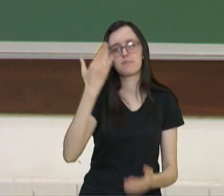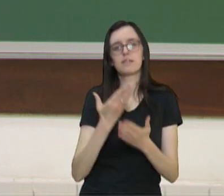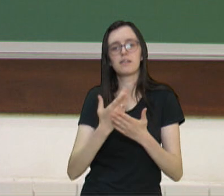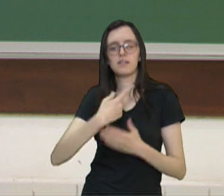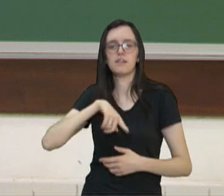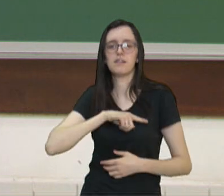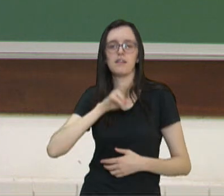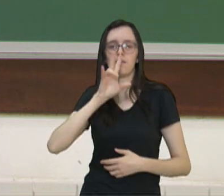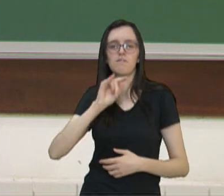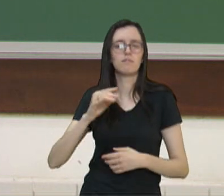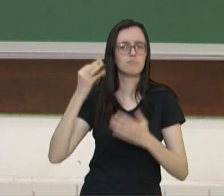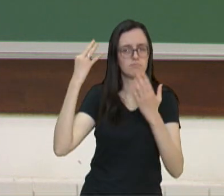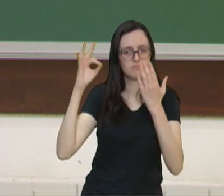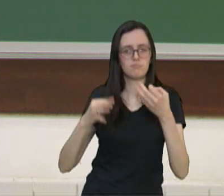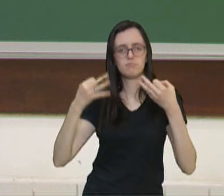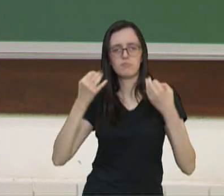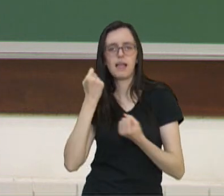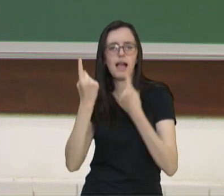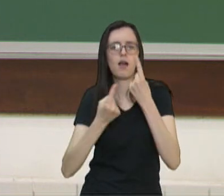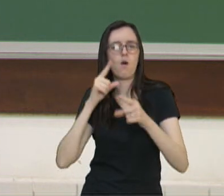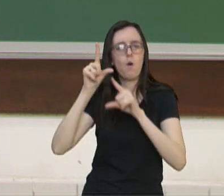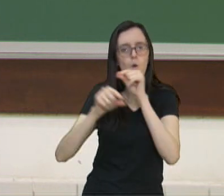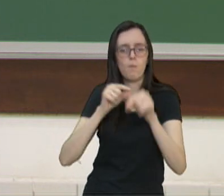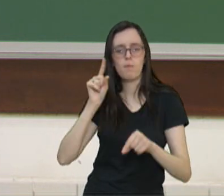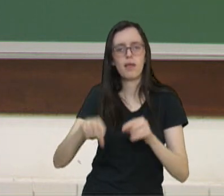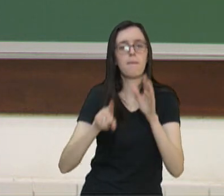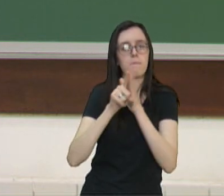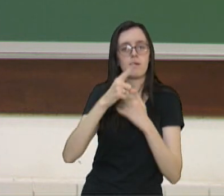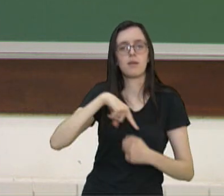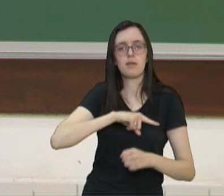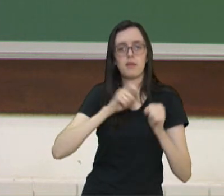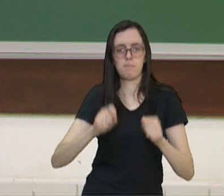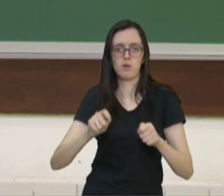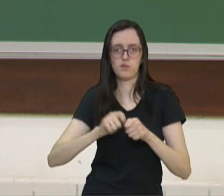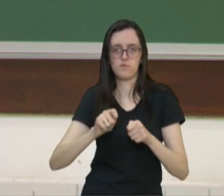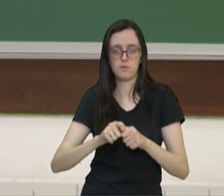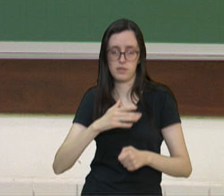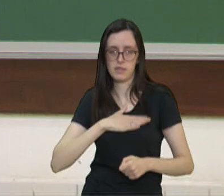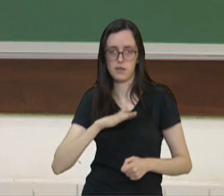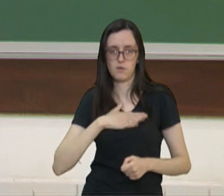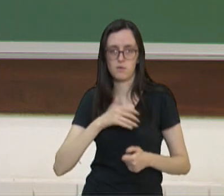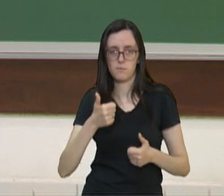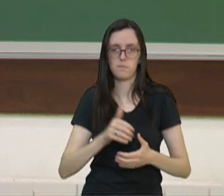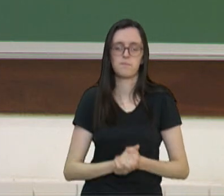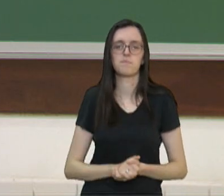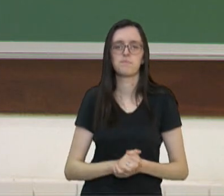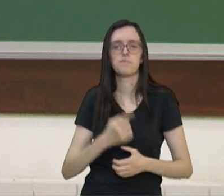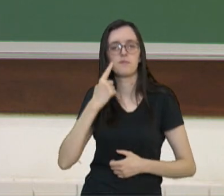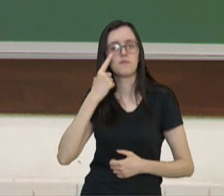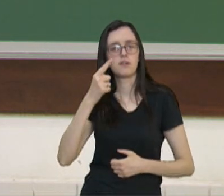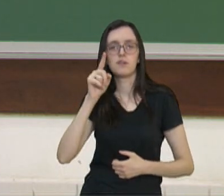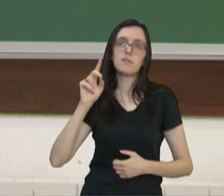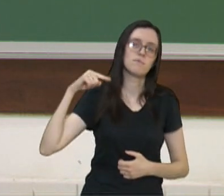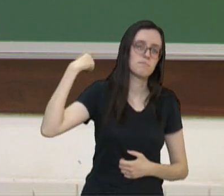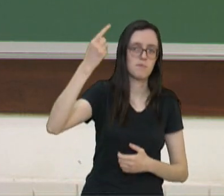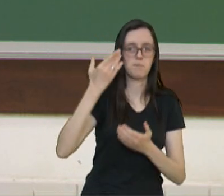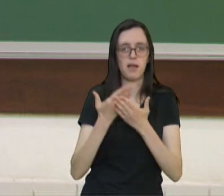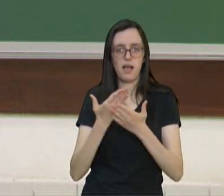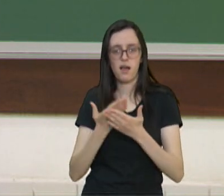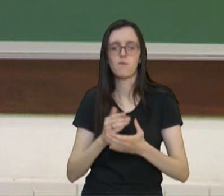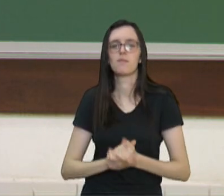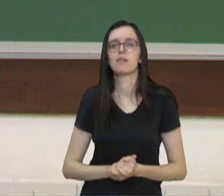aula a gente vai conferir algumas opções de perguntas que a gente pode fazer. Tranquilo? Então vejo vocês na próxima